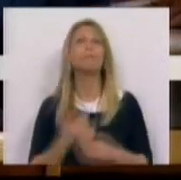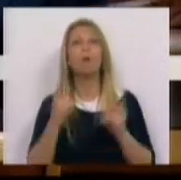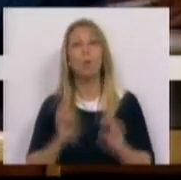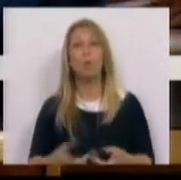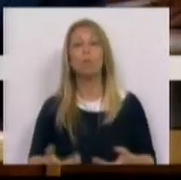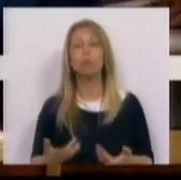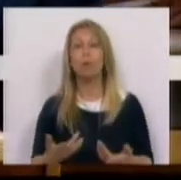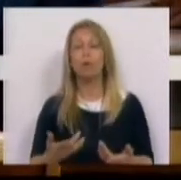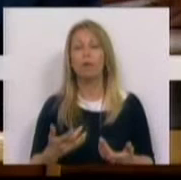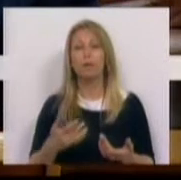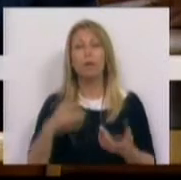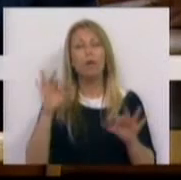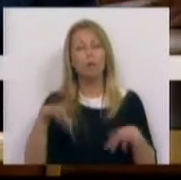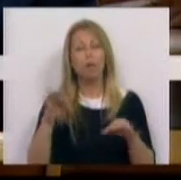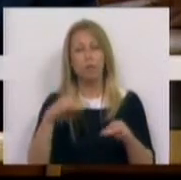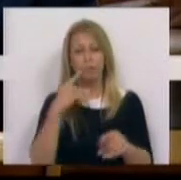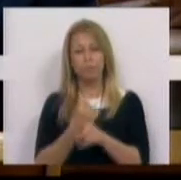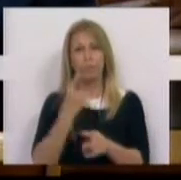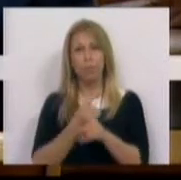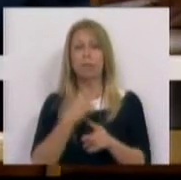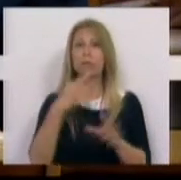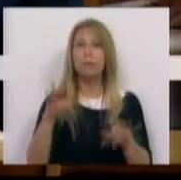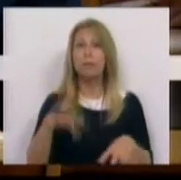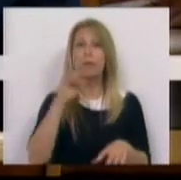adultos. Queira mesmo concluir, senhora deputada. Vou mesmo terminar,